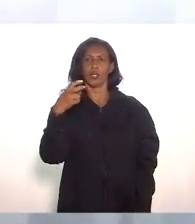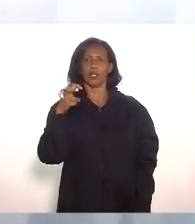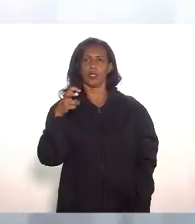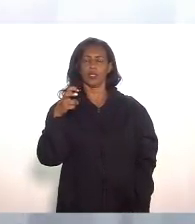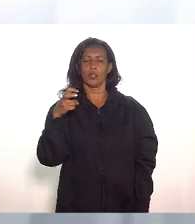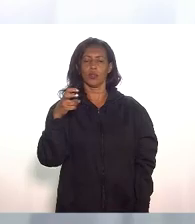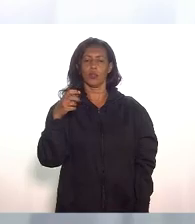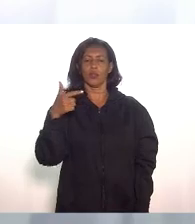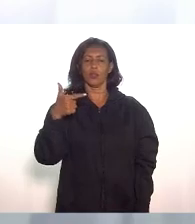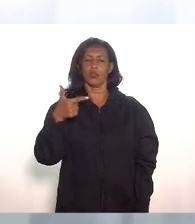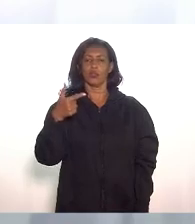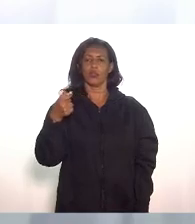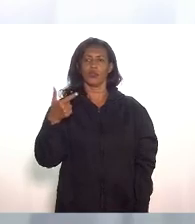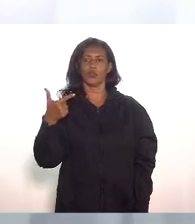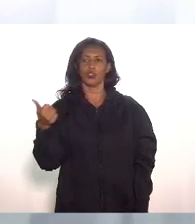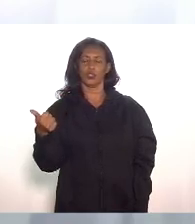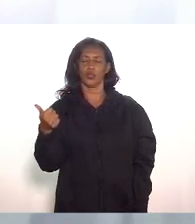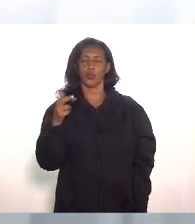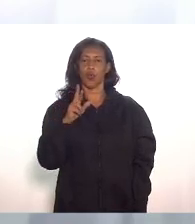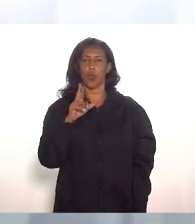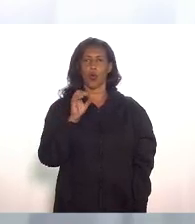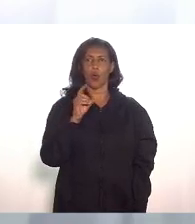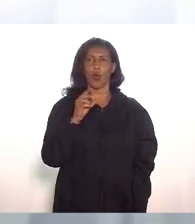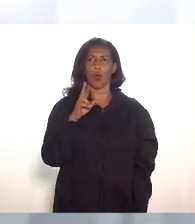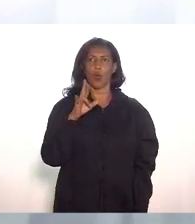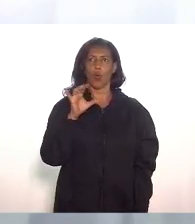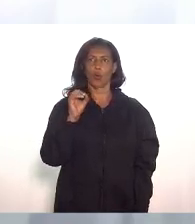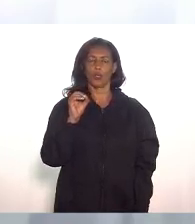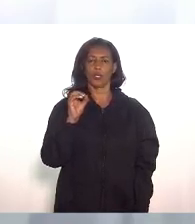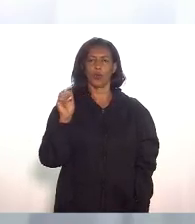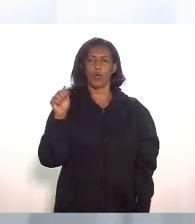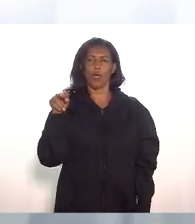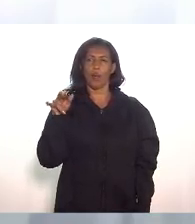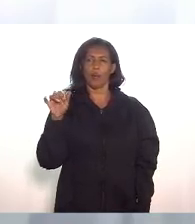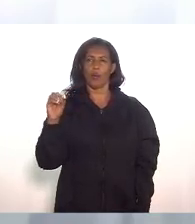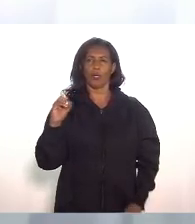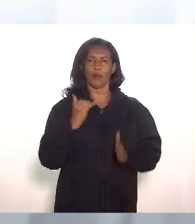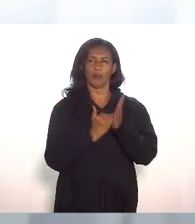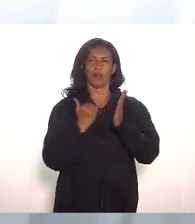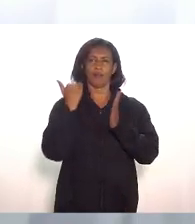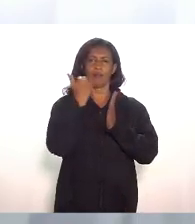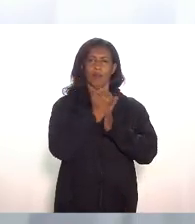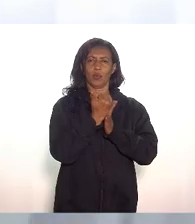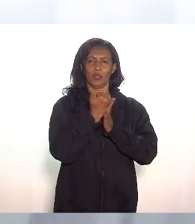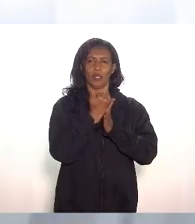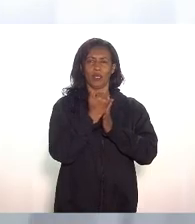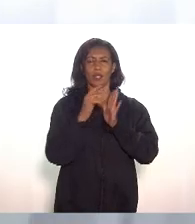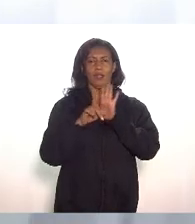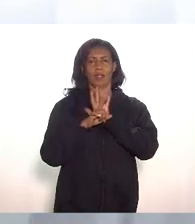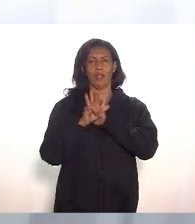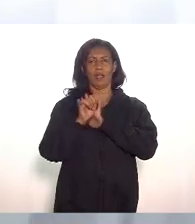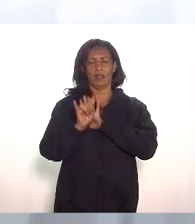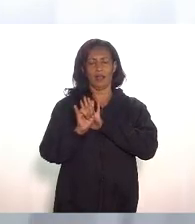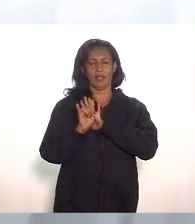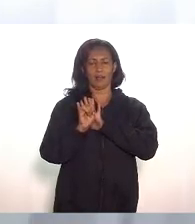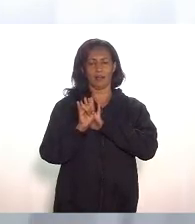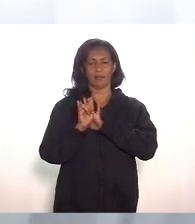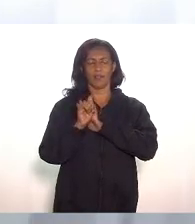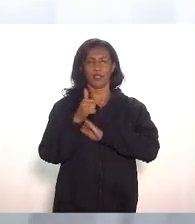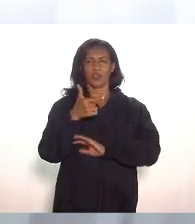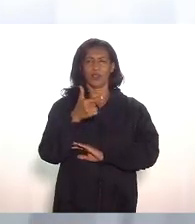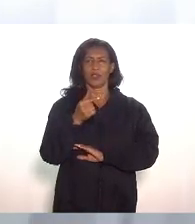3645/2021, de autoria do deputado Rodrigo Amorim, que altera o artigo 6º da lei de número 8.269, de 27 de dezembro